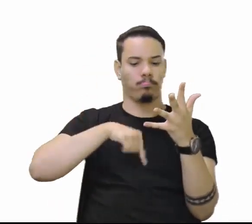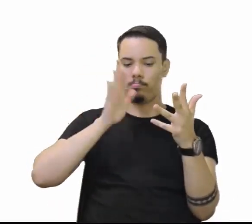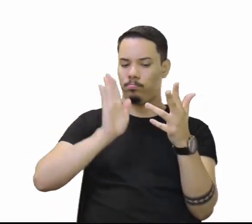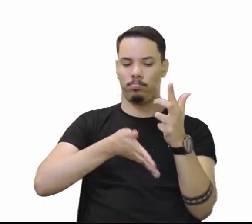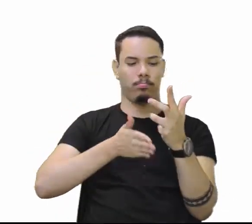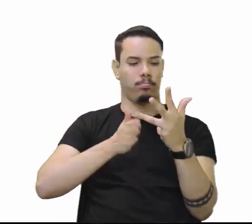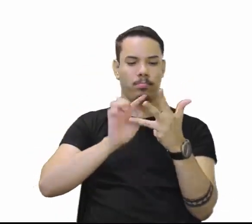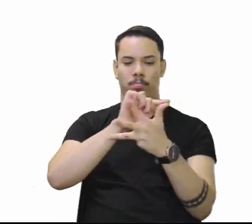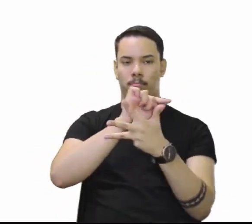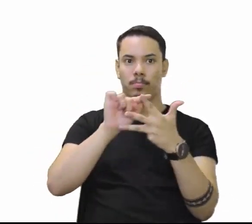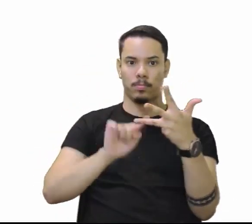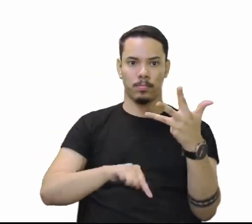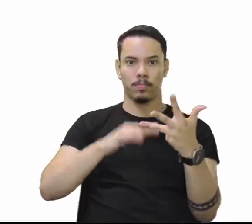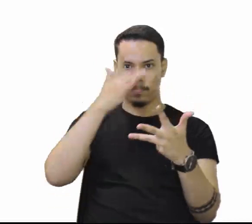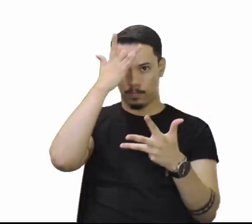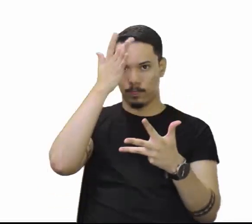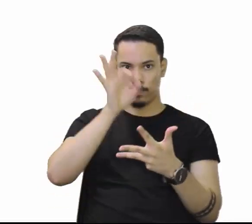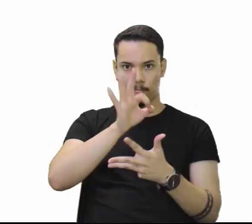você responder.